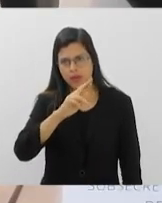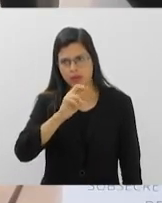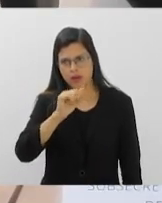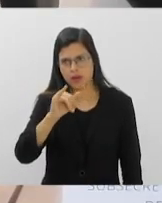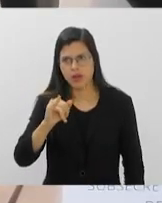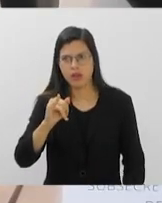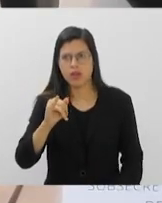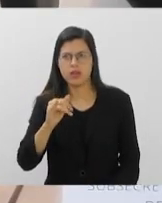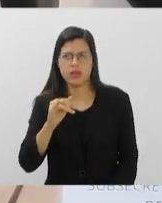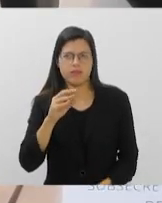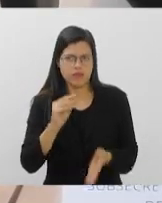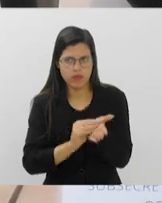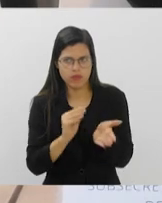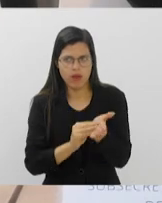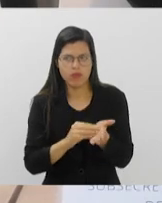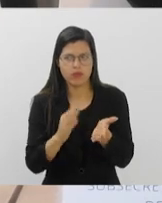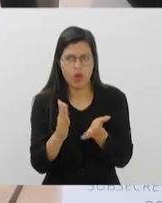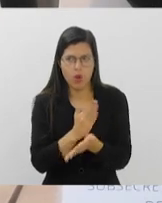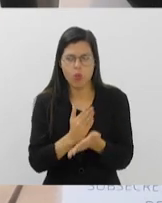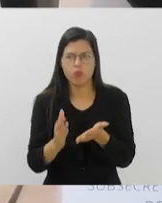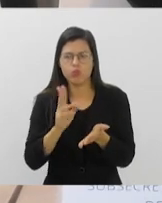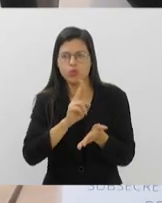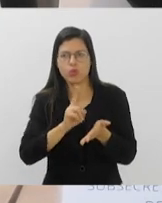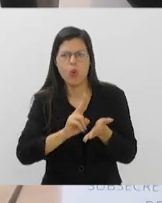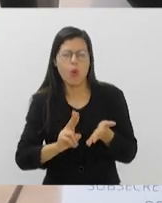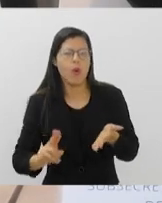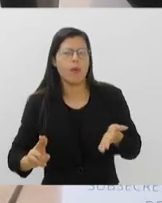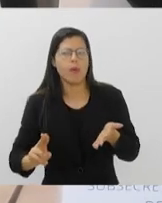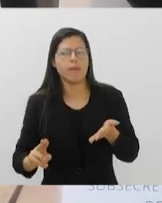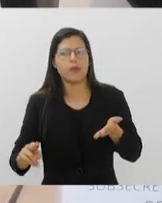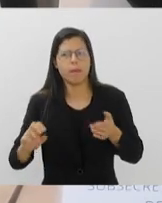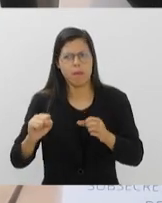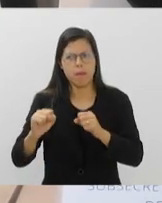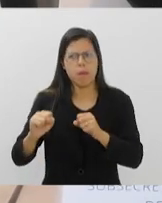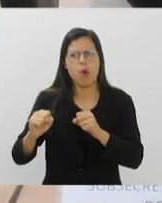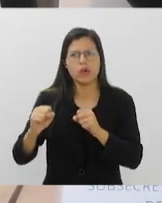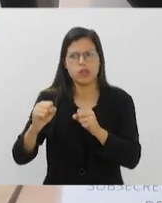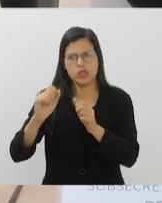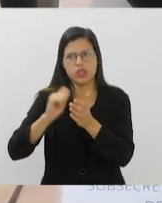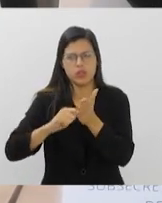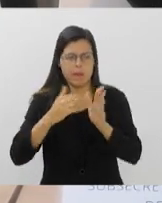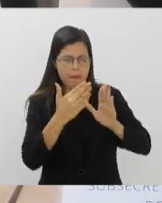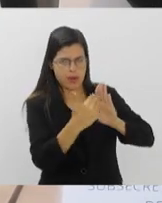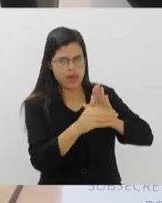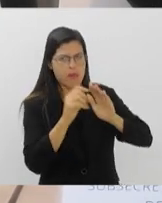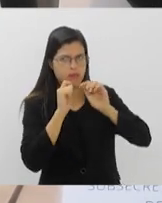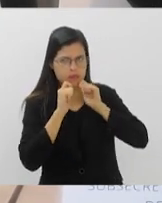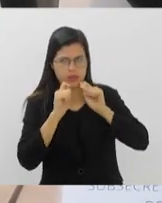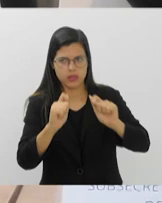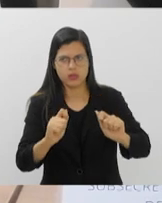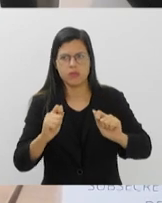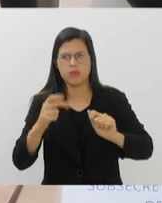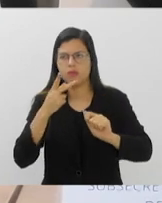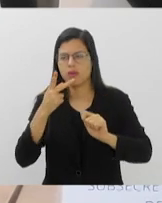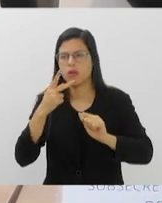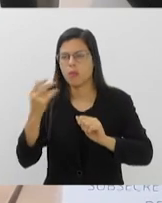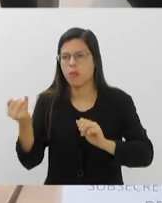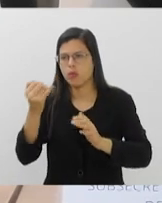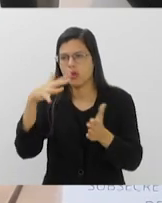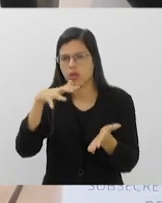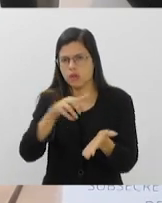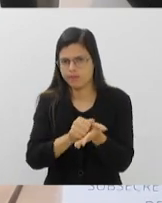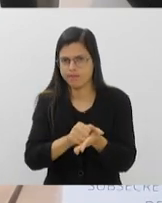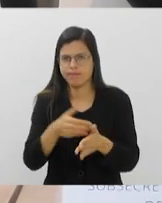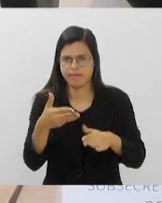se eu não citar vocês podem escrever no papelzinho e dá para mim para qualquer um dos meus assessores para mim citar aqui por favor é importante registrar as